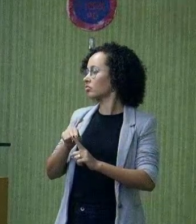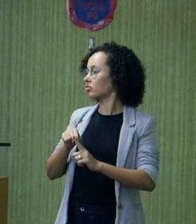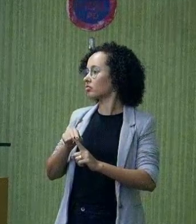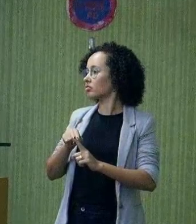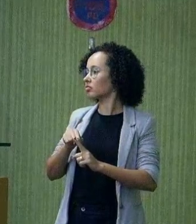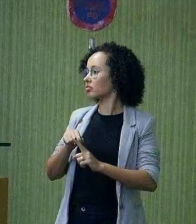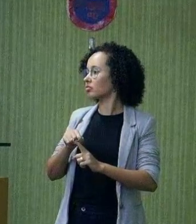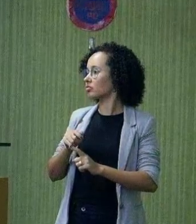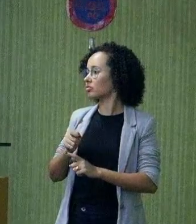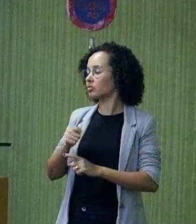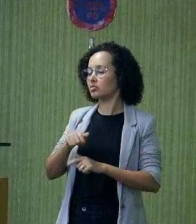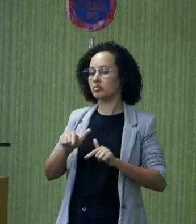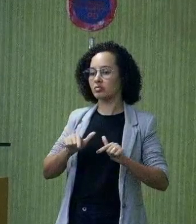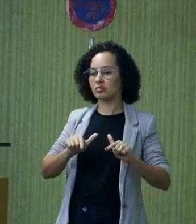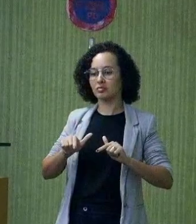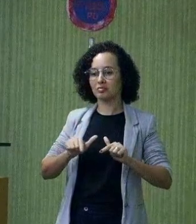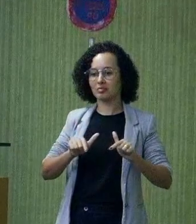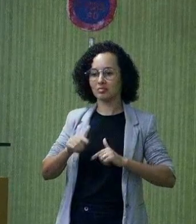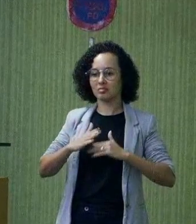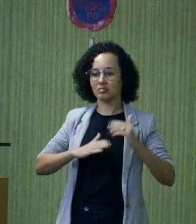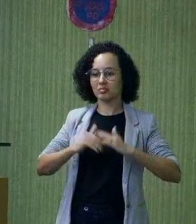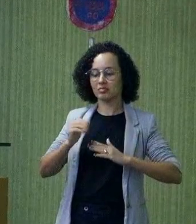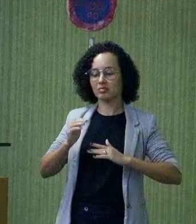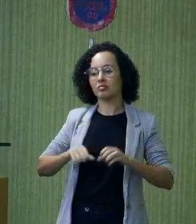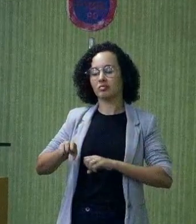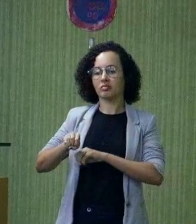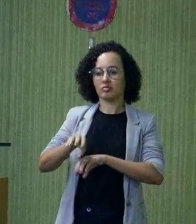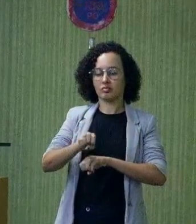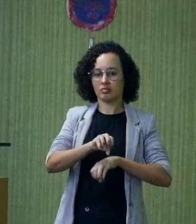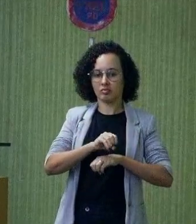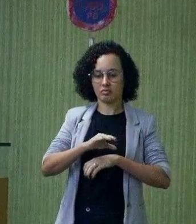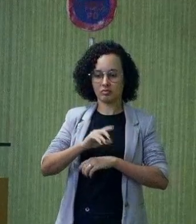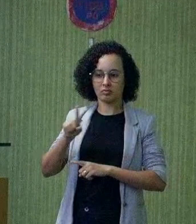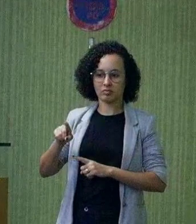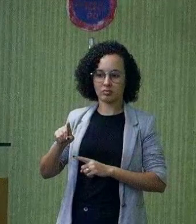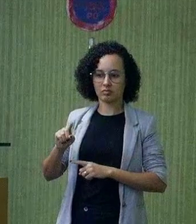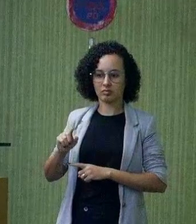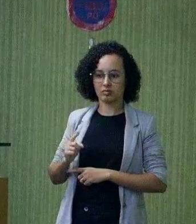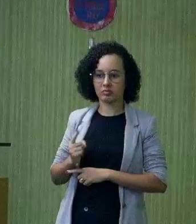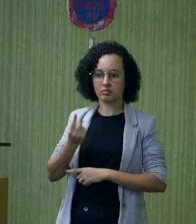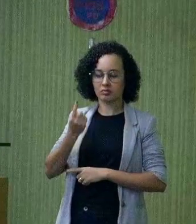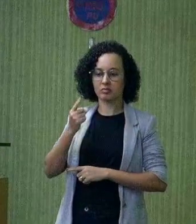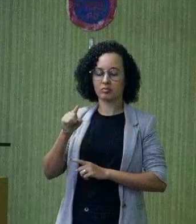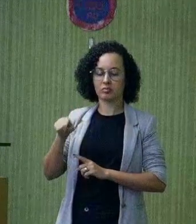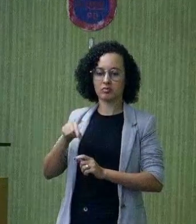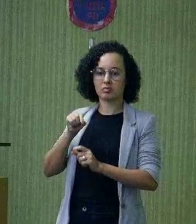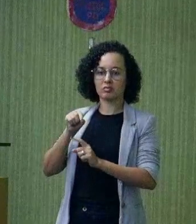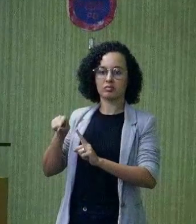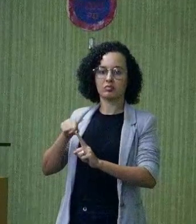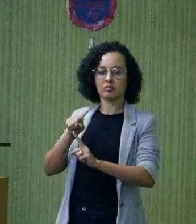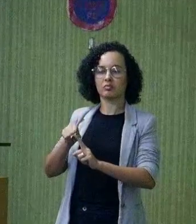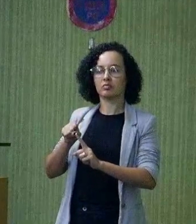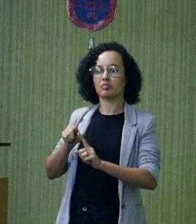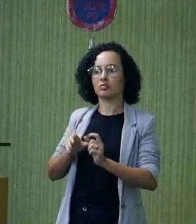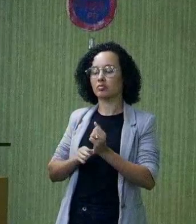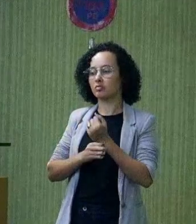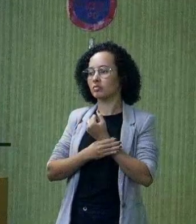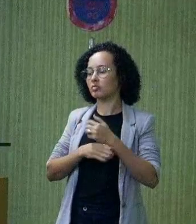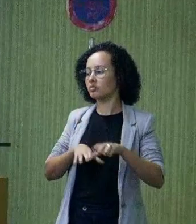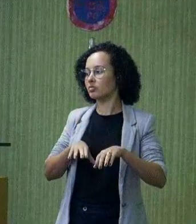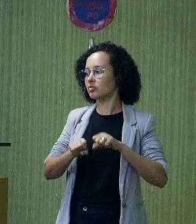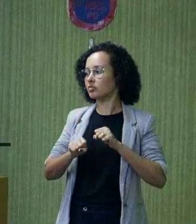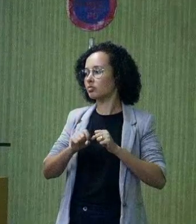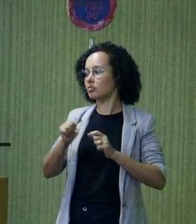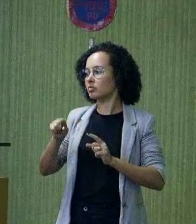trabalho aos profissionais de educação a primeira meta é assegurar que todos os docentes de Educação Básica poss suam formação específica em